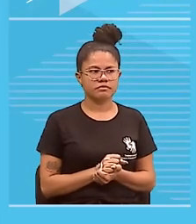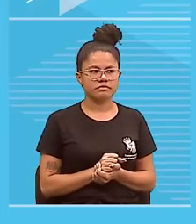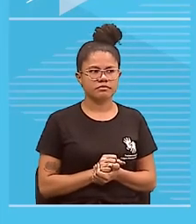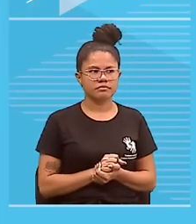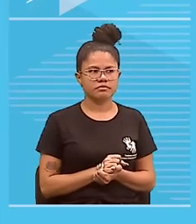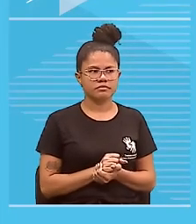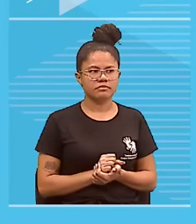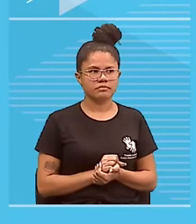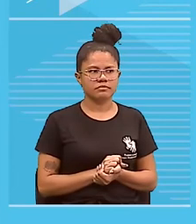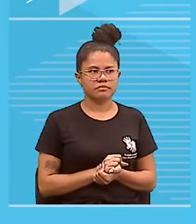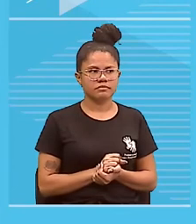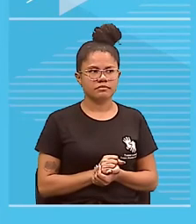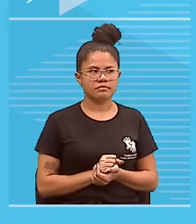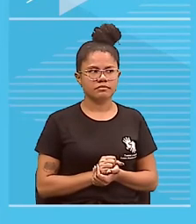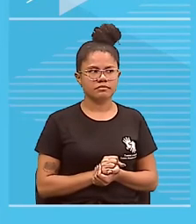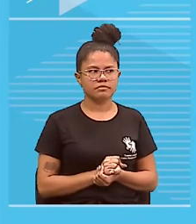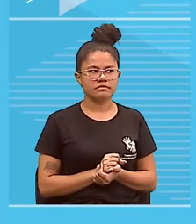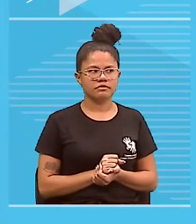Ah tá